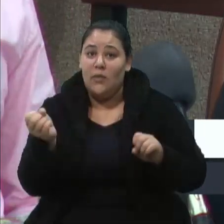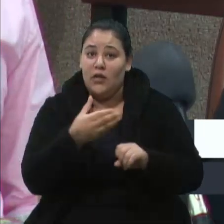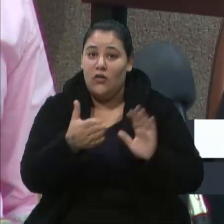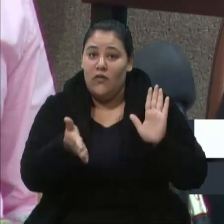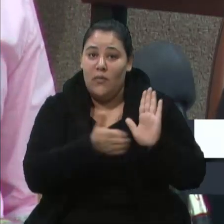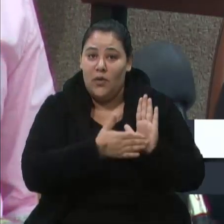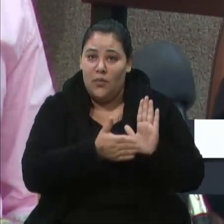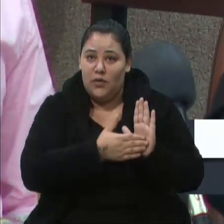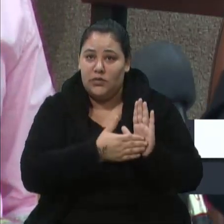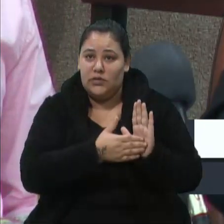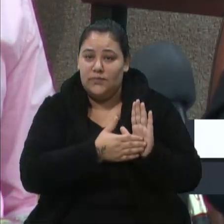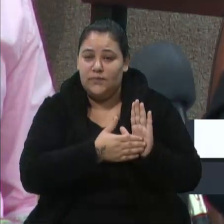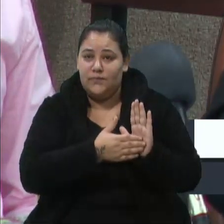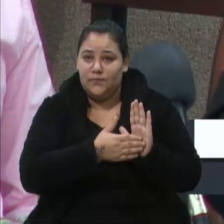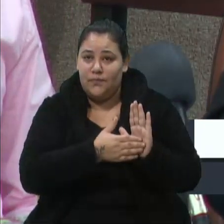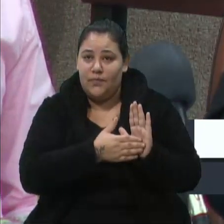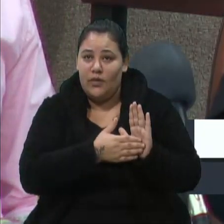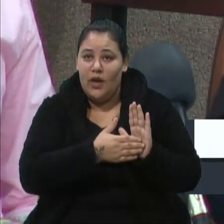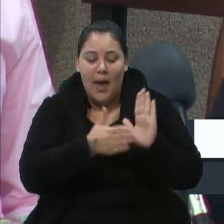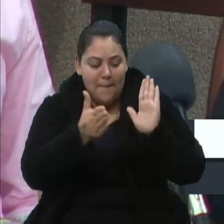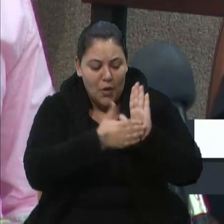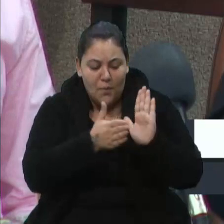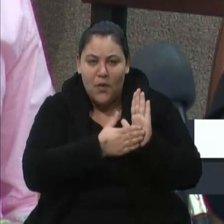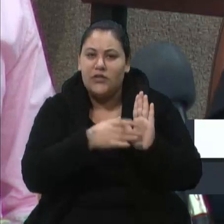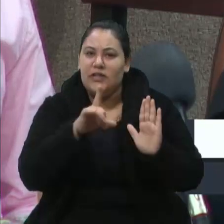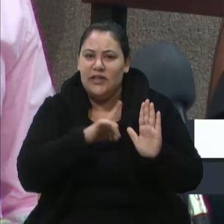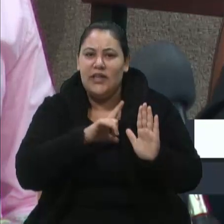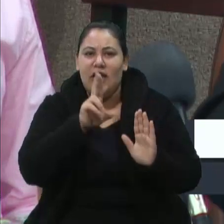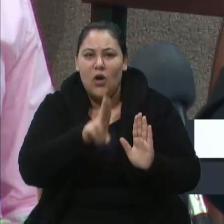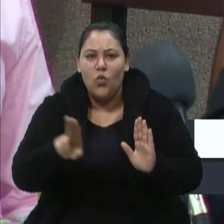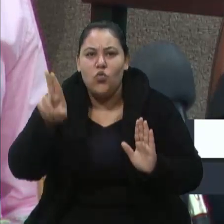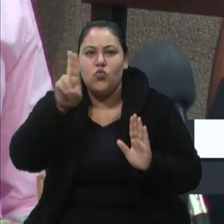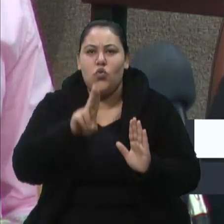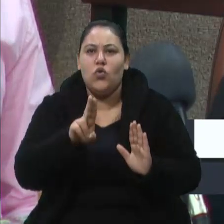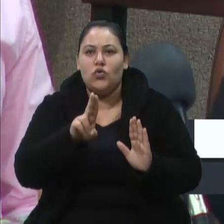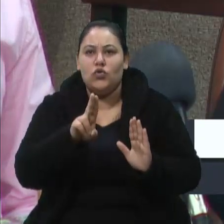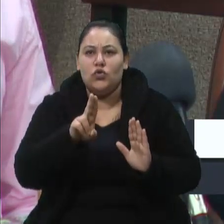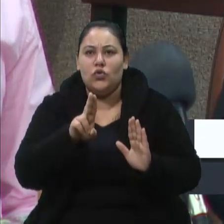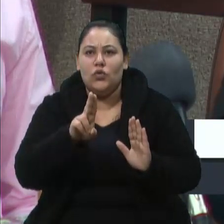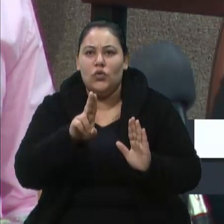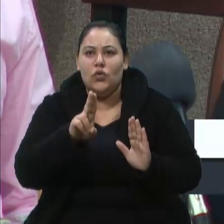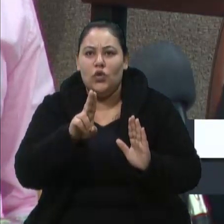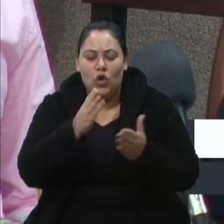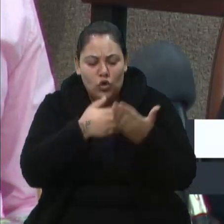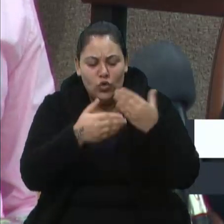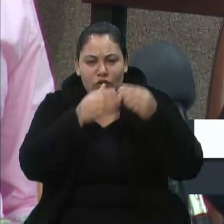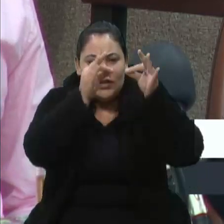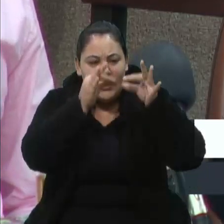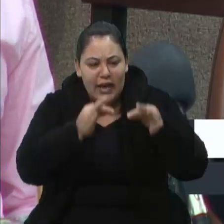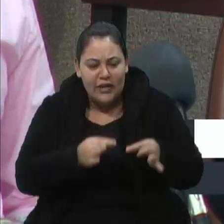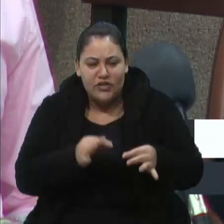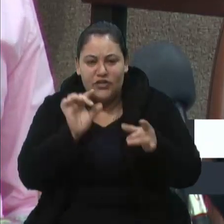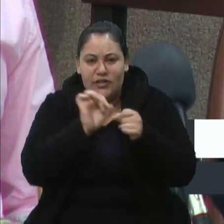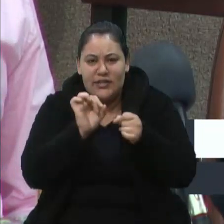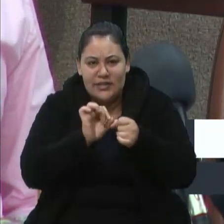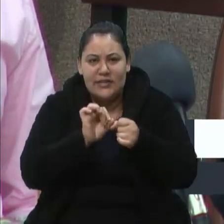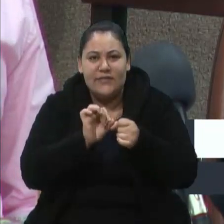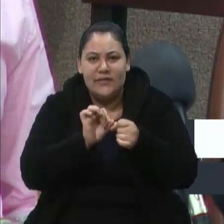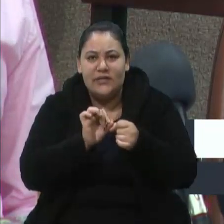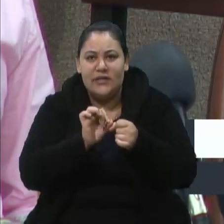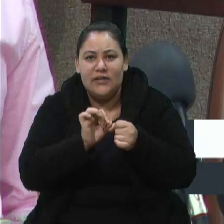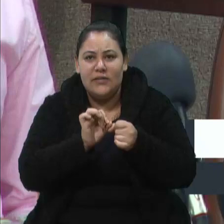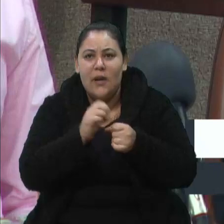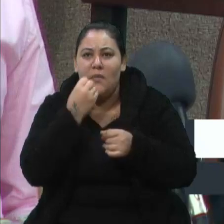com operação, com implantação, modernização, expansão, tudo que vai ser feito de concreto é